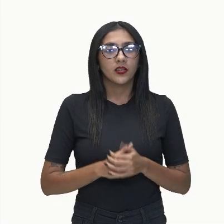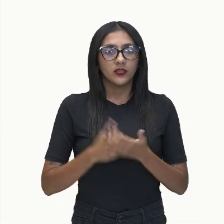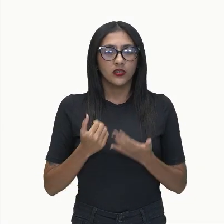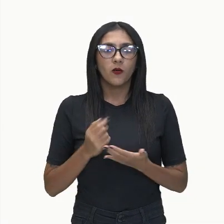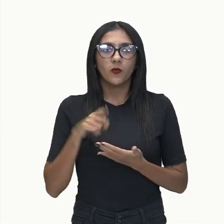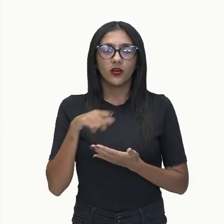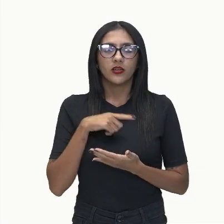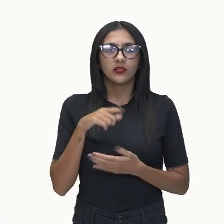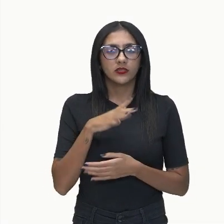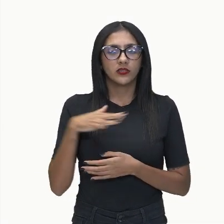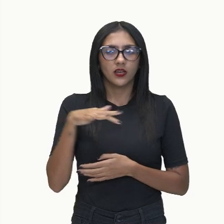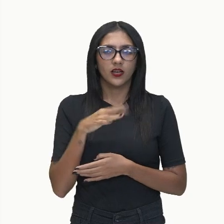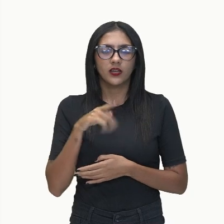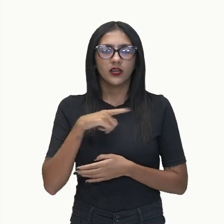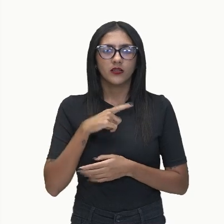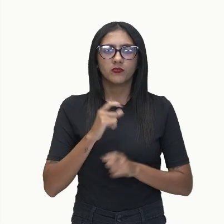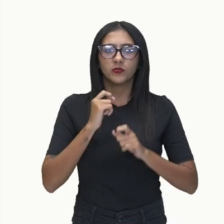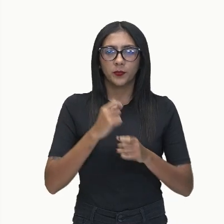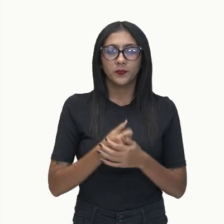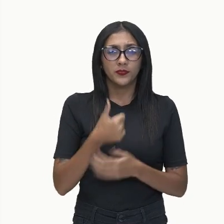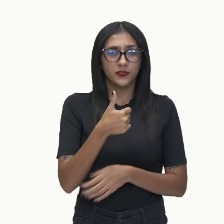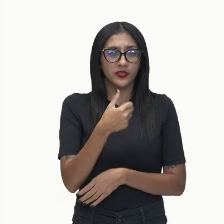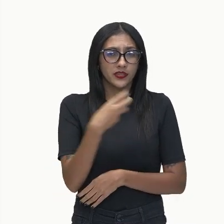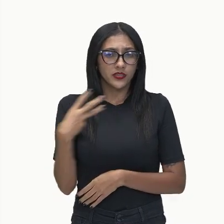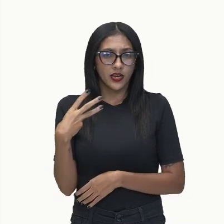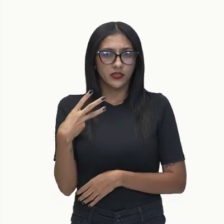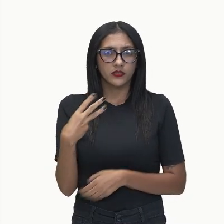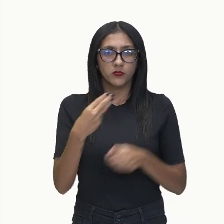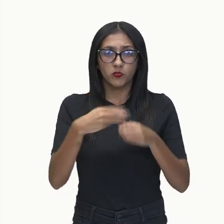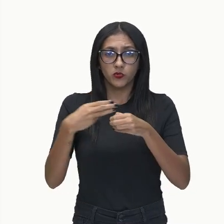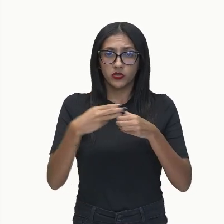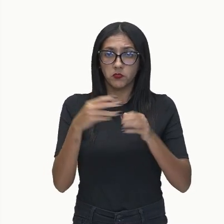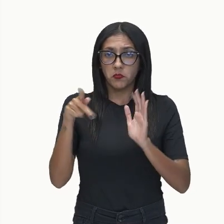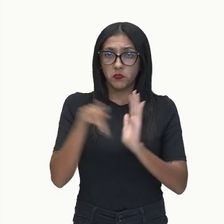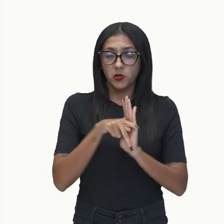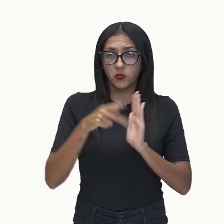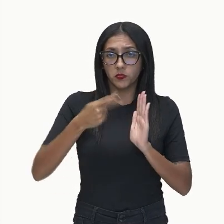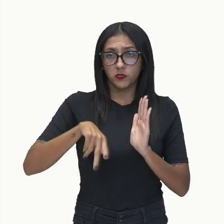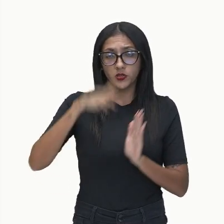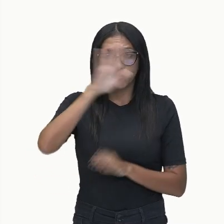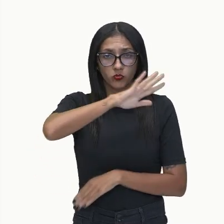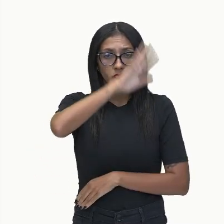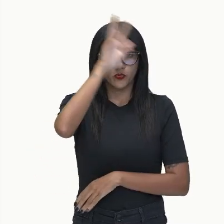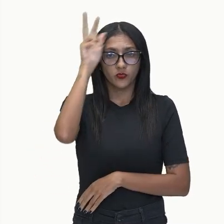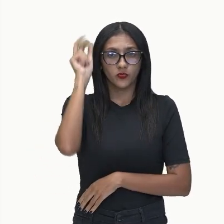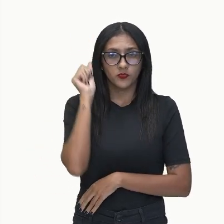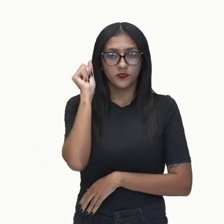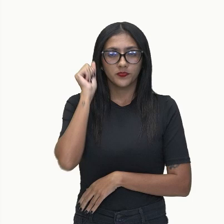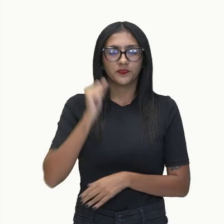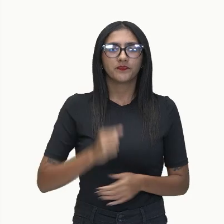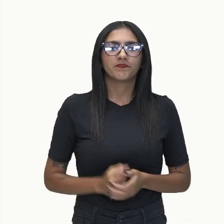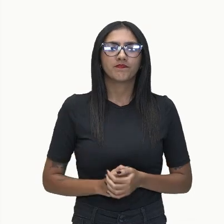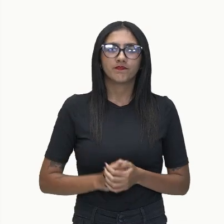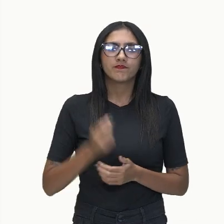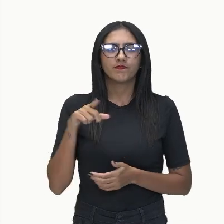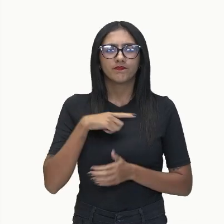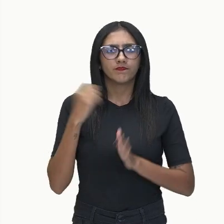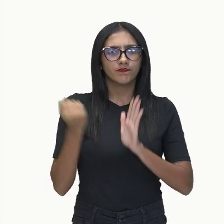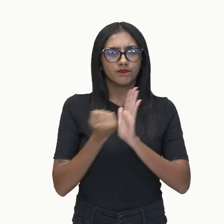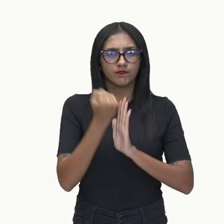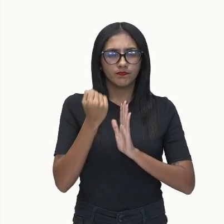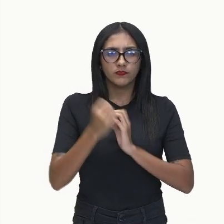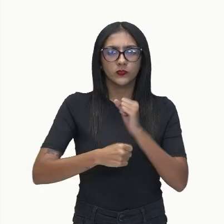ela compreende 13 municípios do estado do Amazonas. E ela foi instituída em